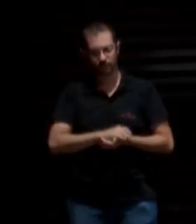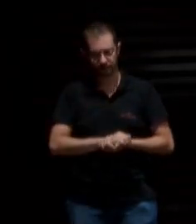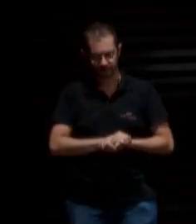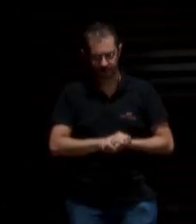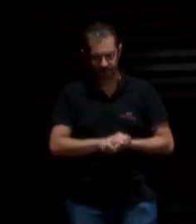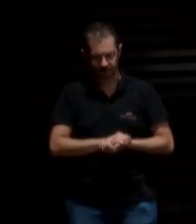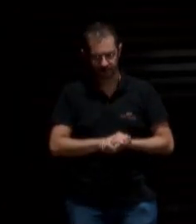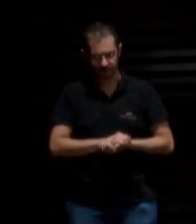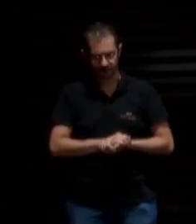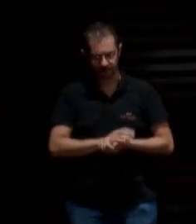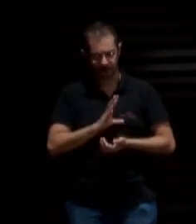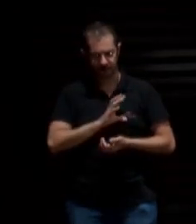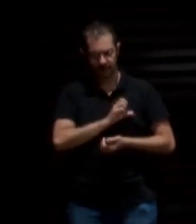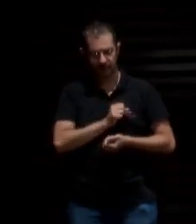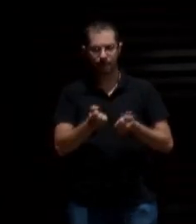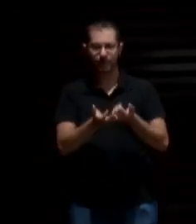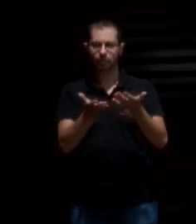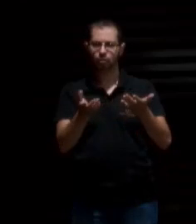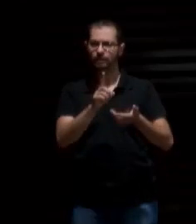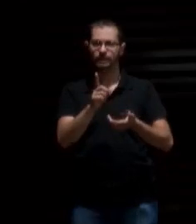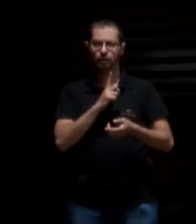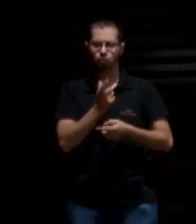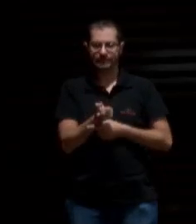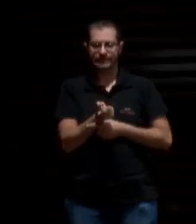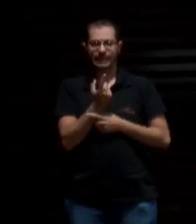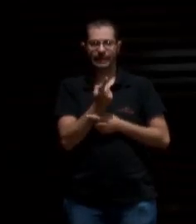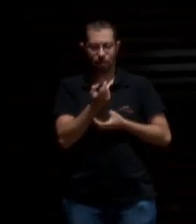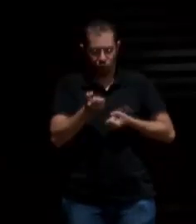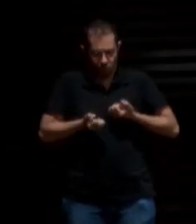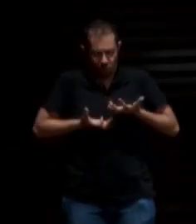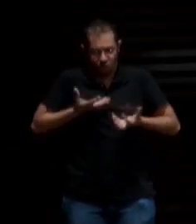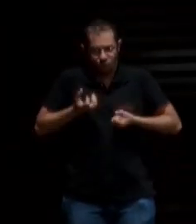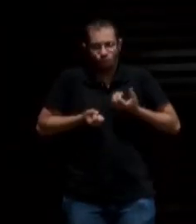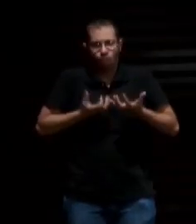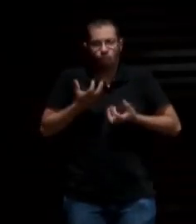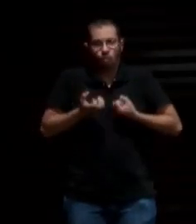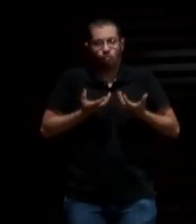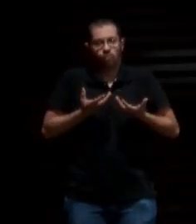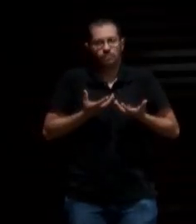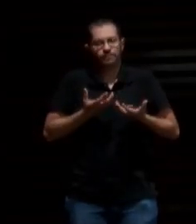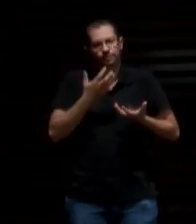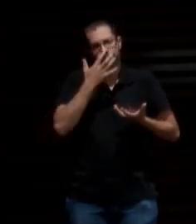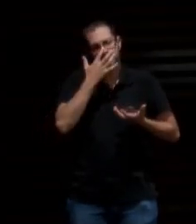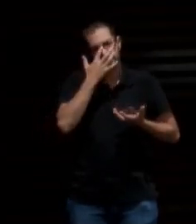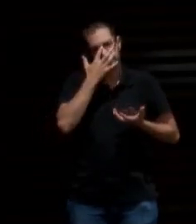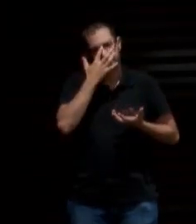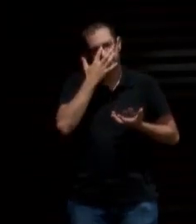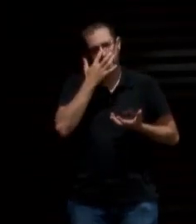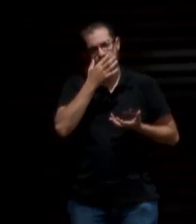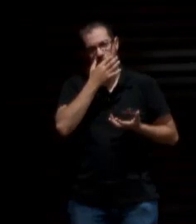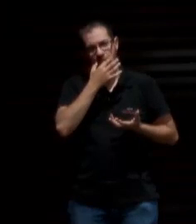Amados, não estranheis o fogo ardente que surge no meio de vós, destinado a provar-vos, como se alguma